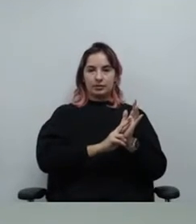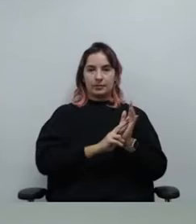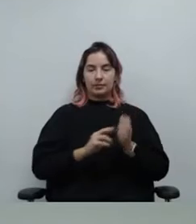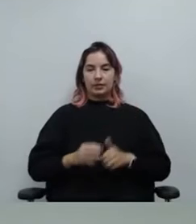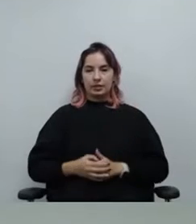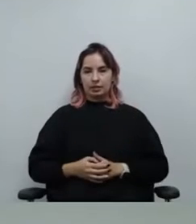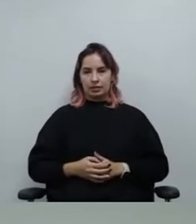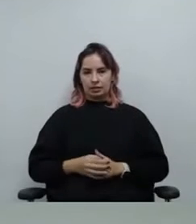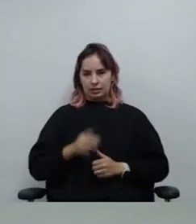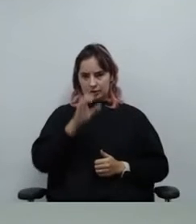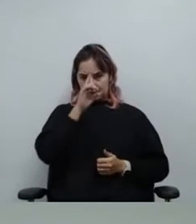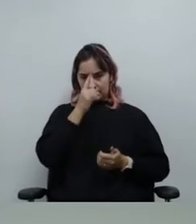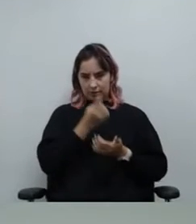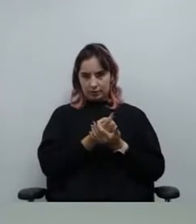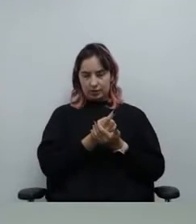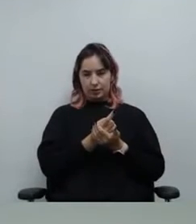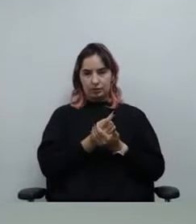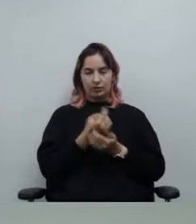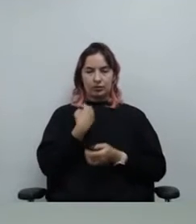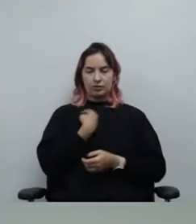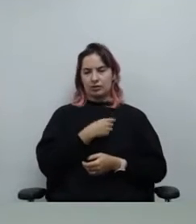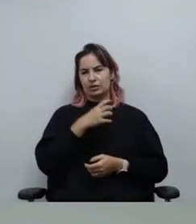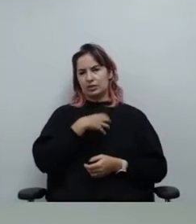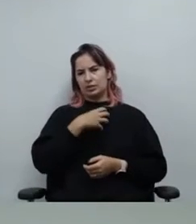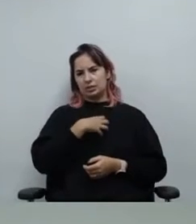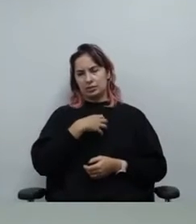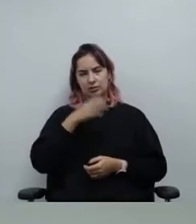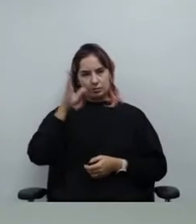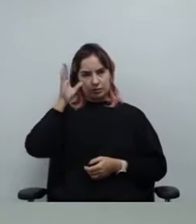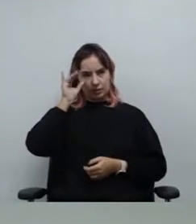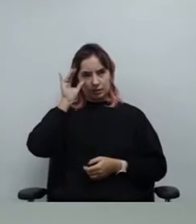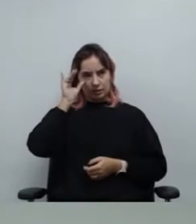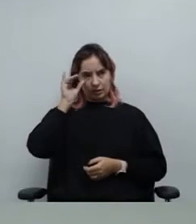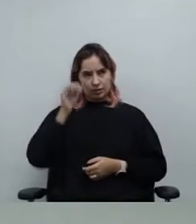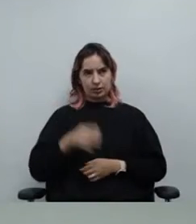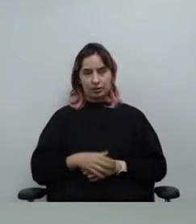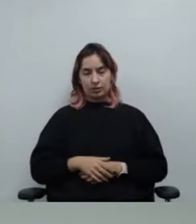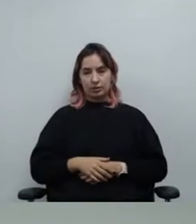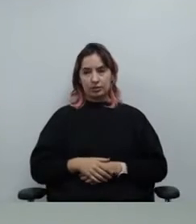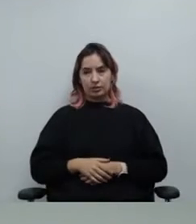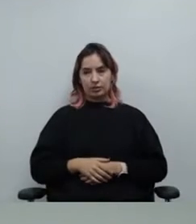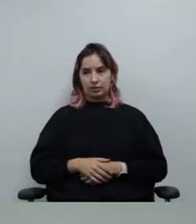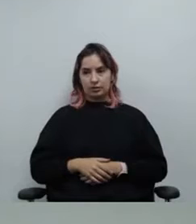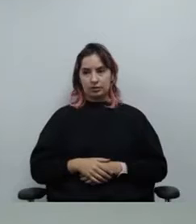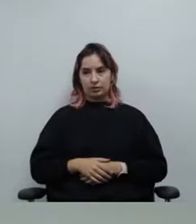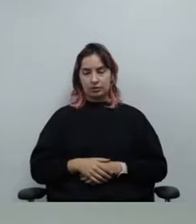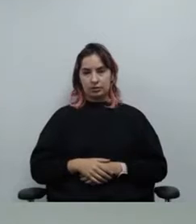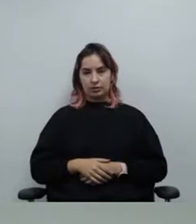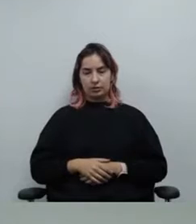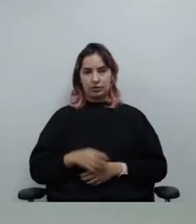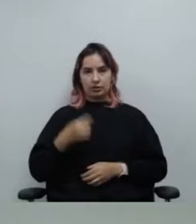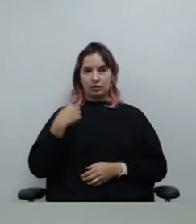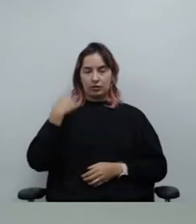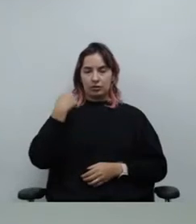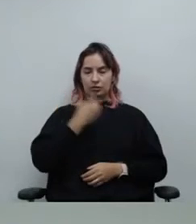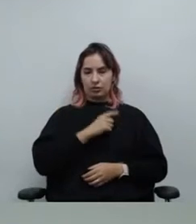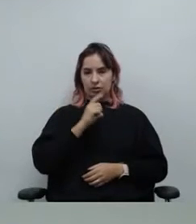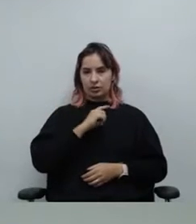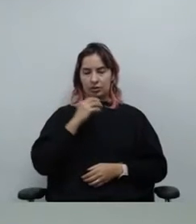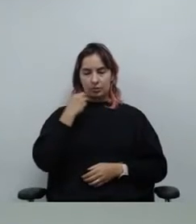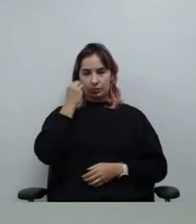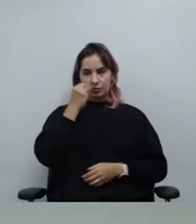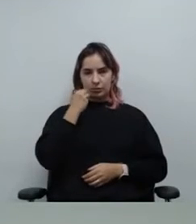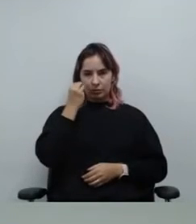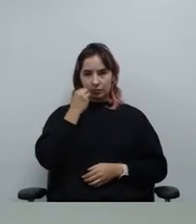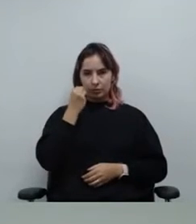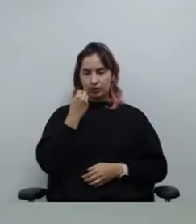relacionadas aos temas que nos interessam em sentido amplo. Entre outros aspectos, estamos diante de uma oportunidade